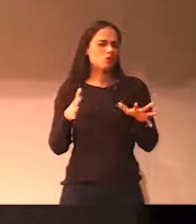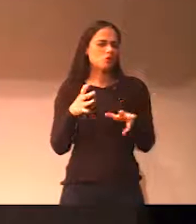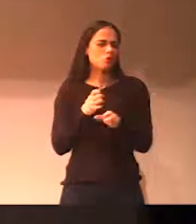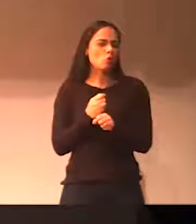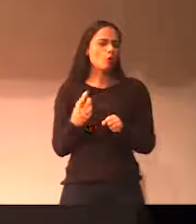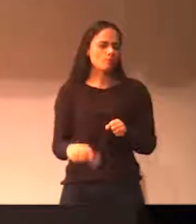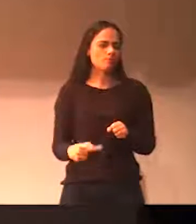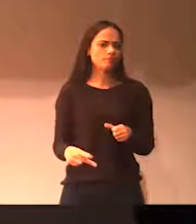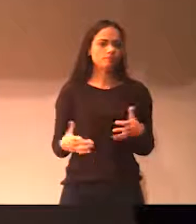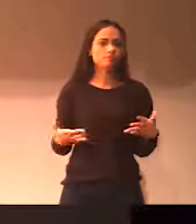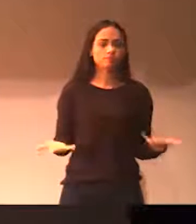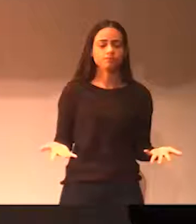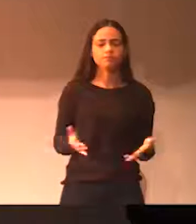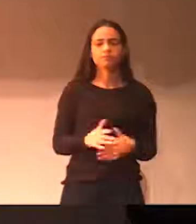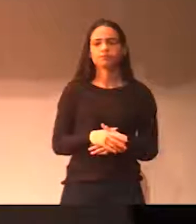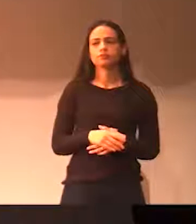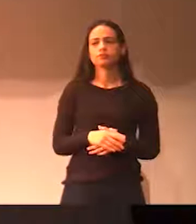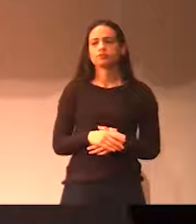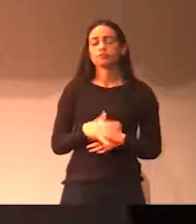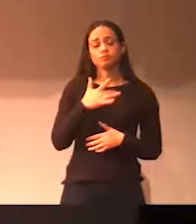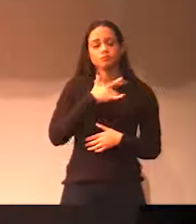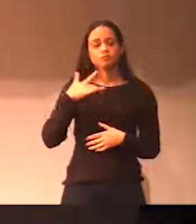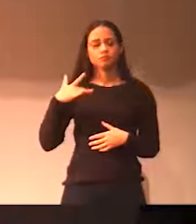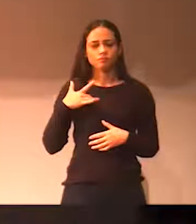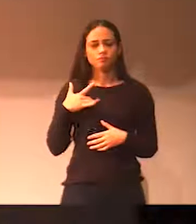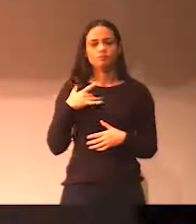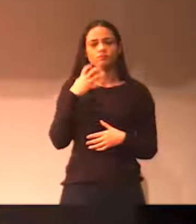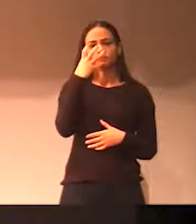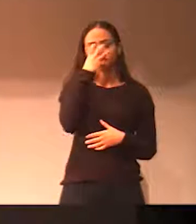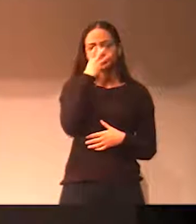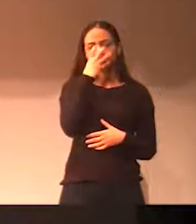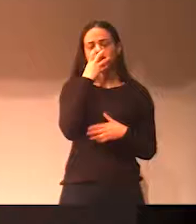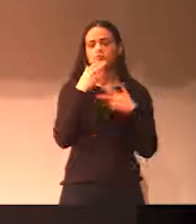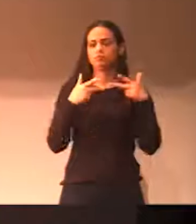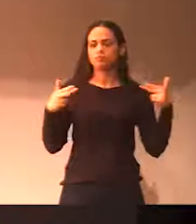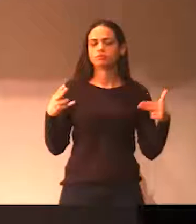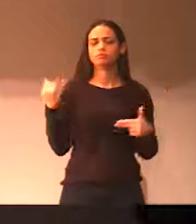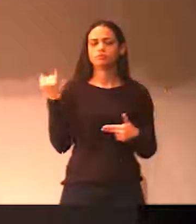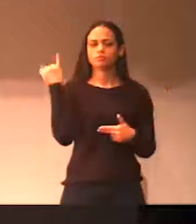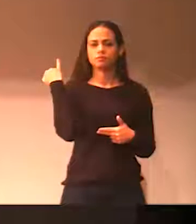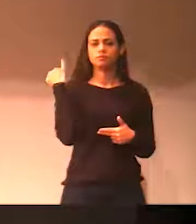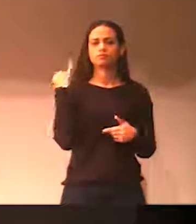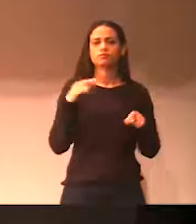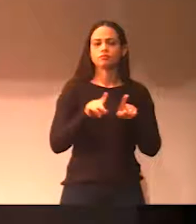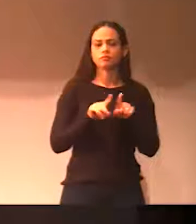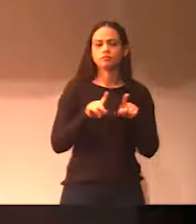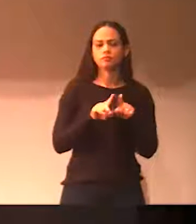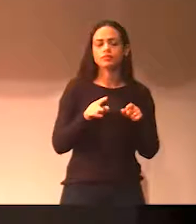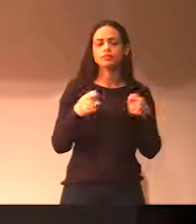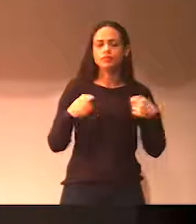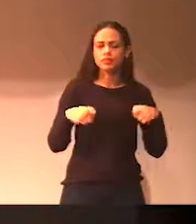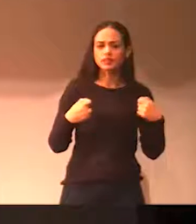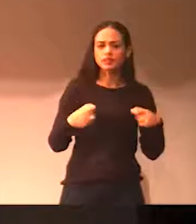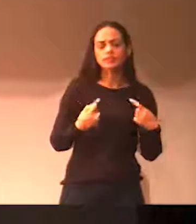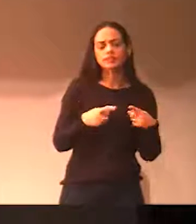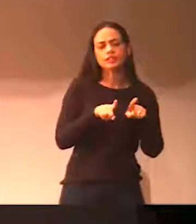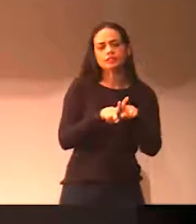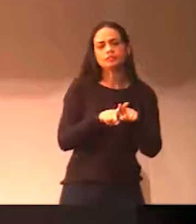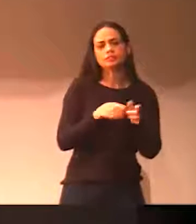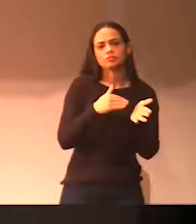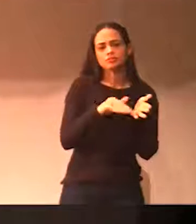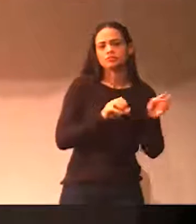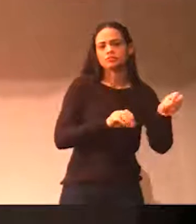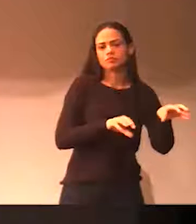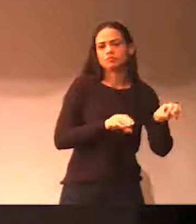dizer é que o bem-estar animal está vinculado exatamente na educação. Esse departamento em São Paulo de bem-estar animal é uma secretaria específica para